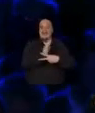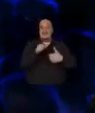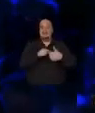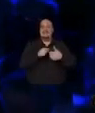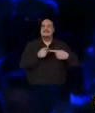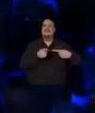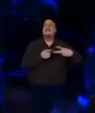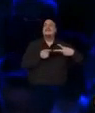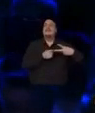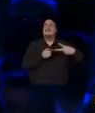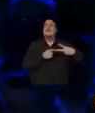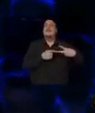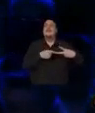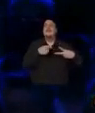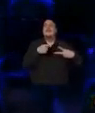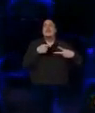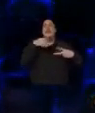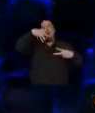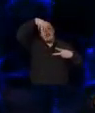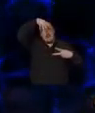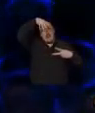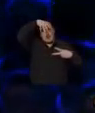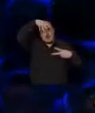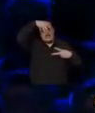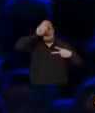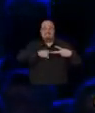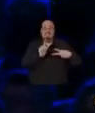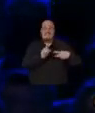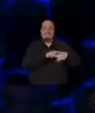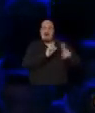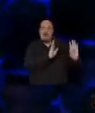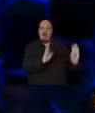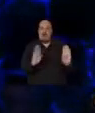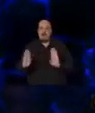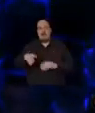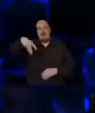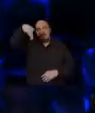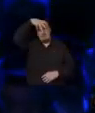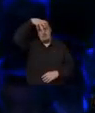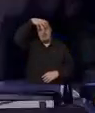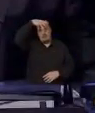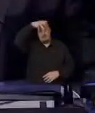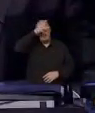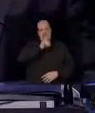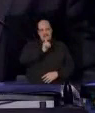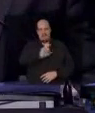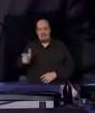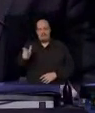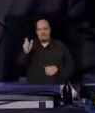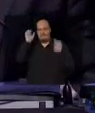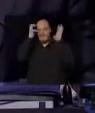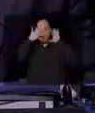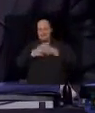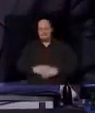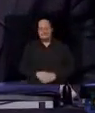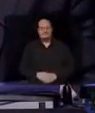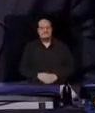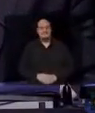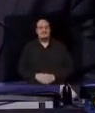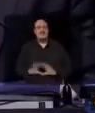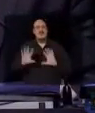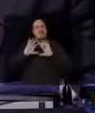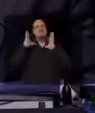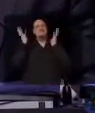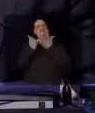ouvir aquilo que ele não gosta ele não quer ouvir a verdade nem as pessoas nem eu nem você Santiago